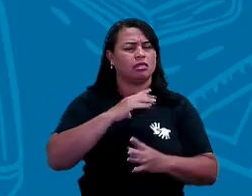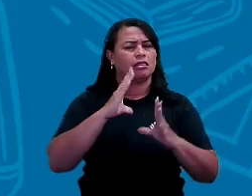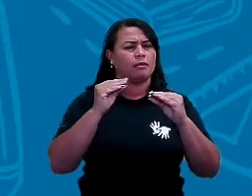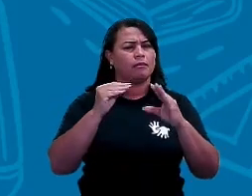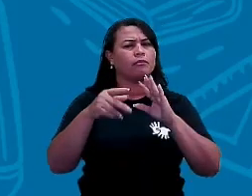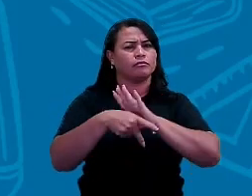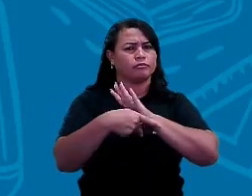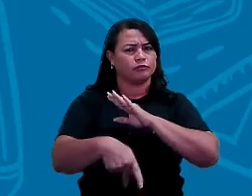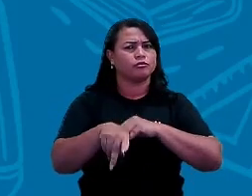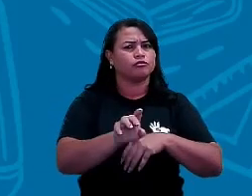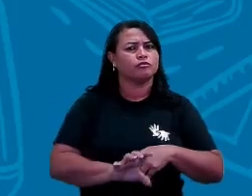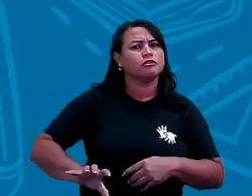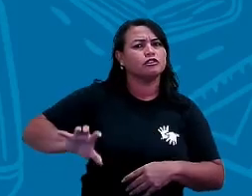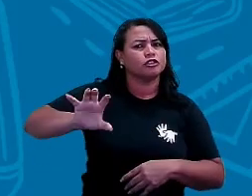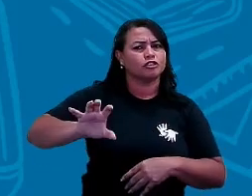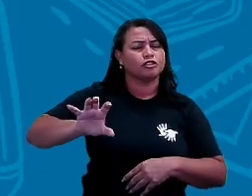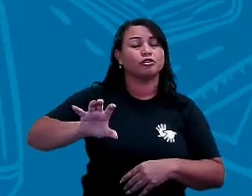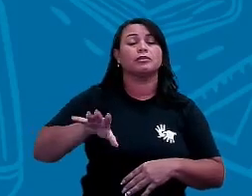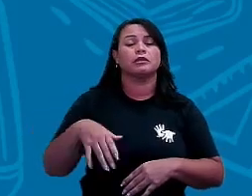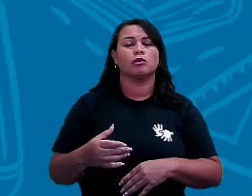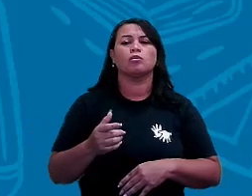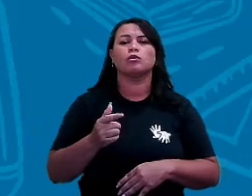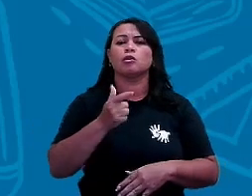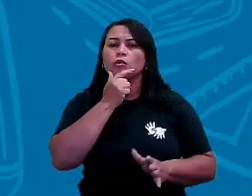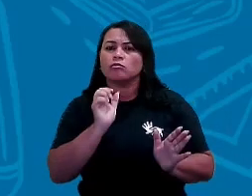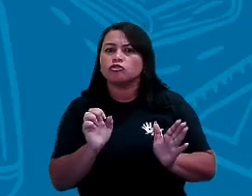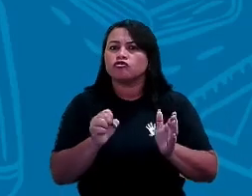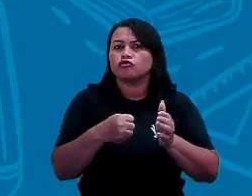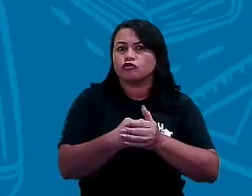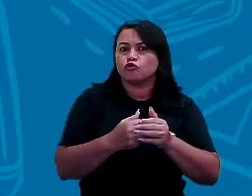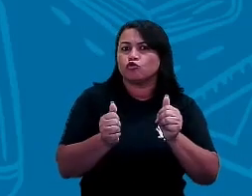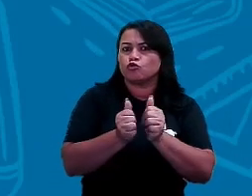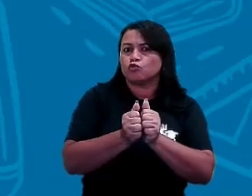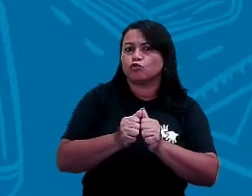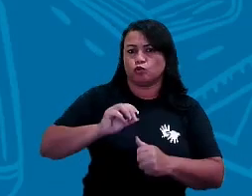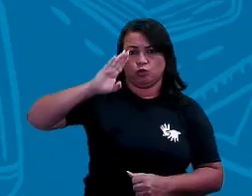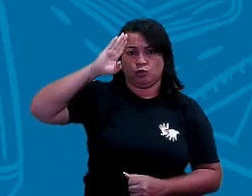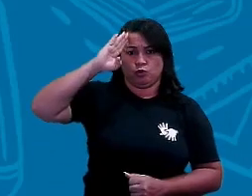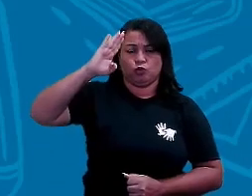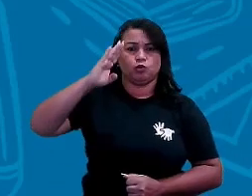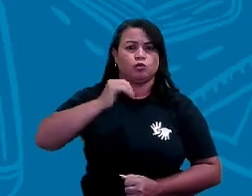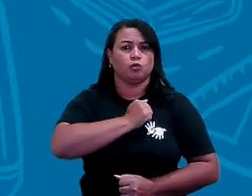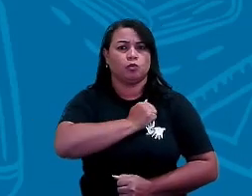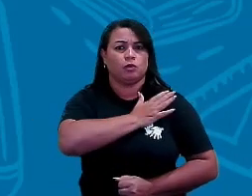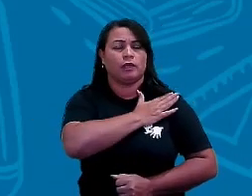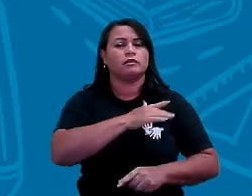região. Refugiado no monte com seus soldados, João